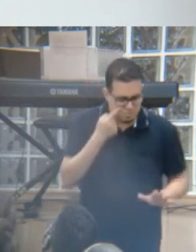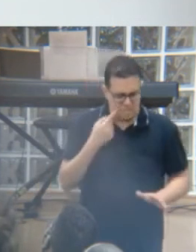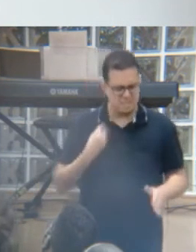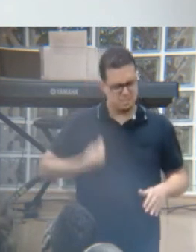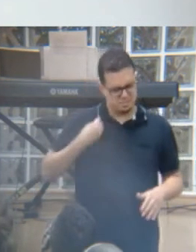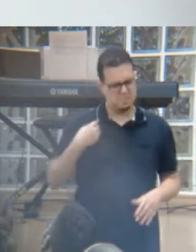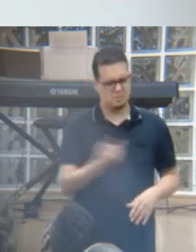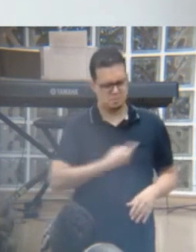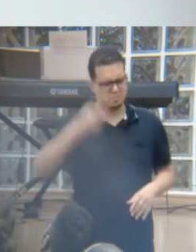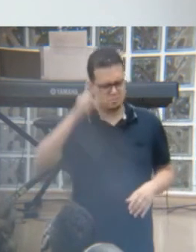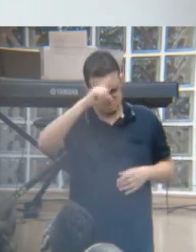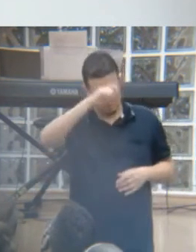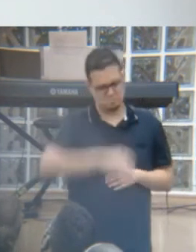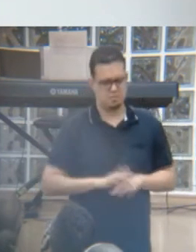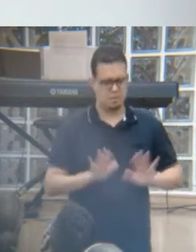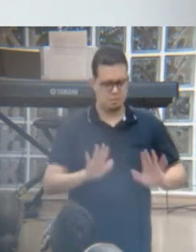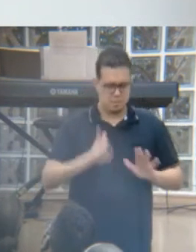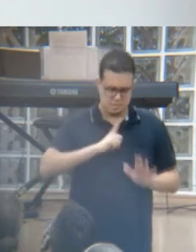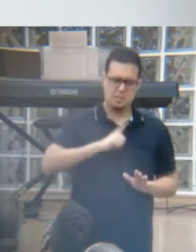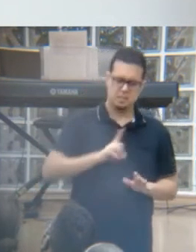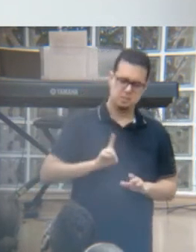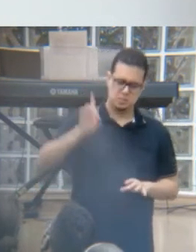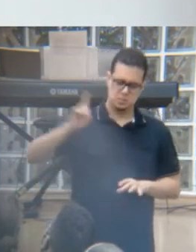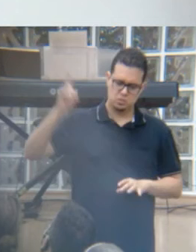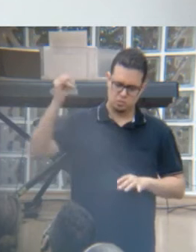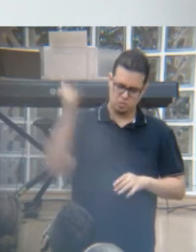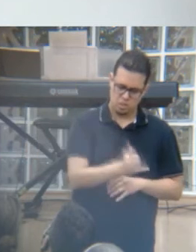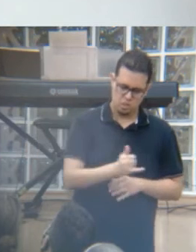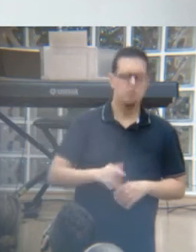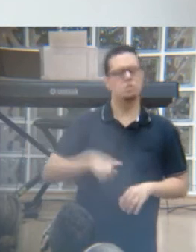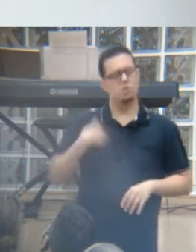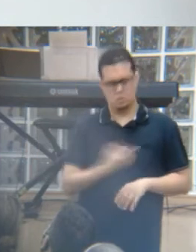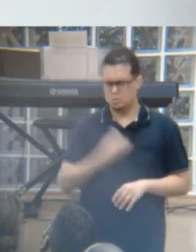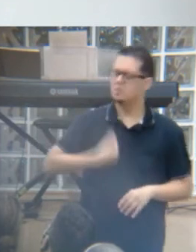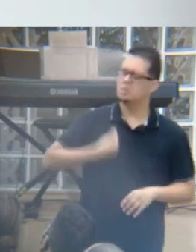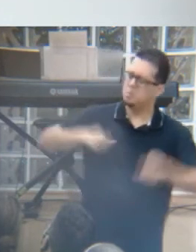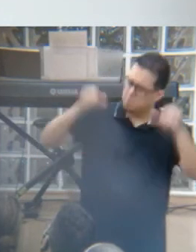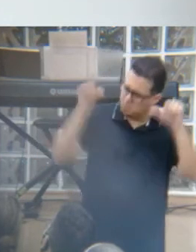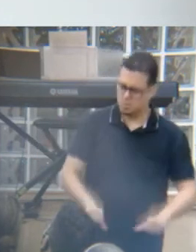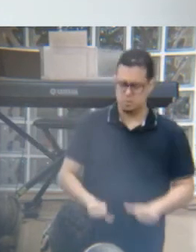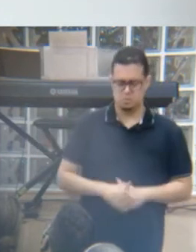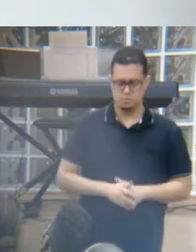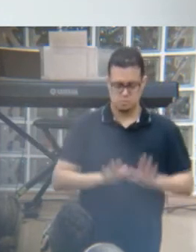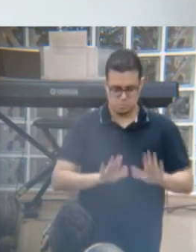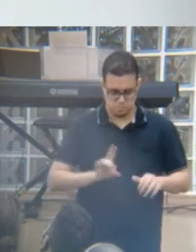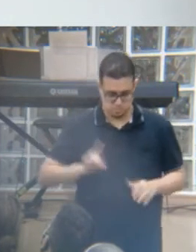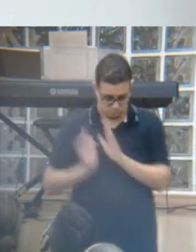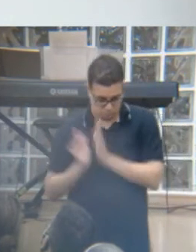escrito que nós ainda viveremos dias piores ainda. E no dizer de Jesus, diz